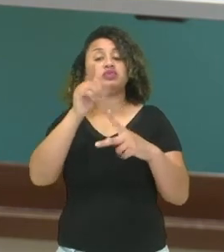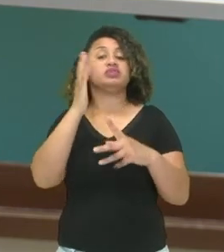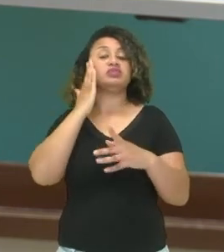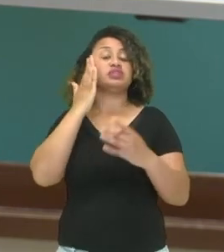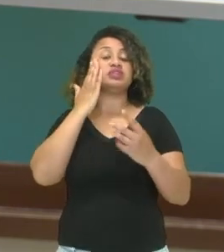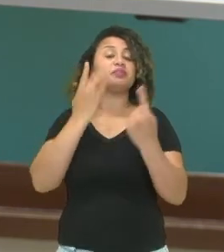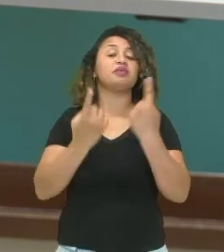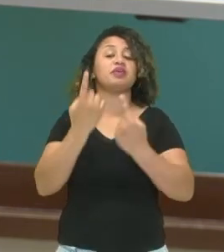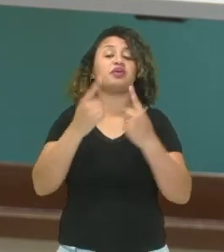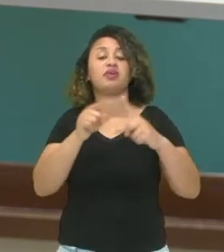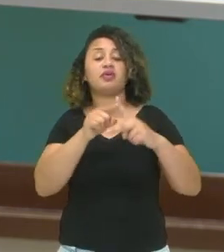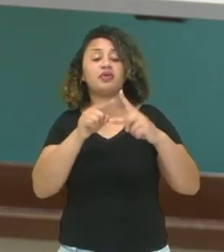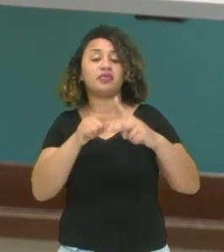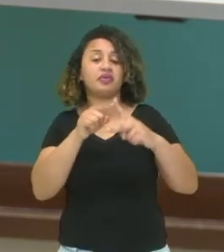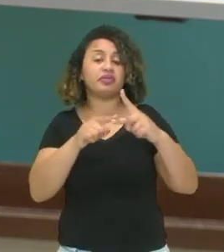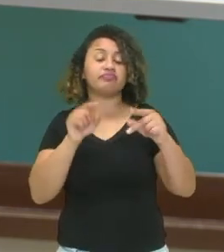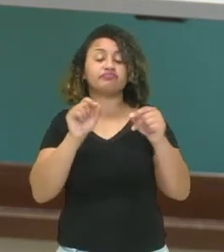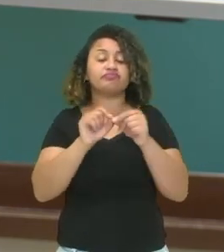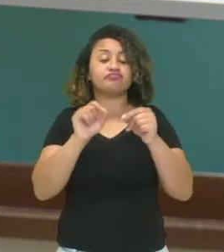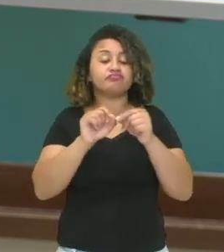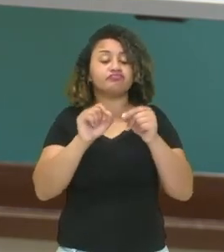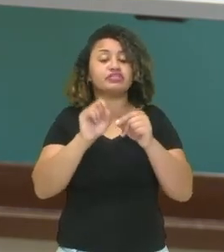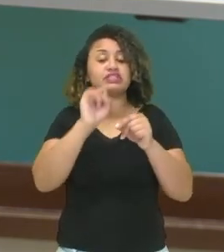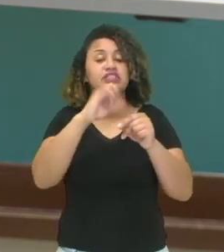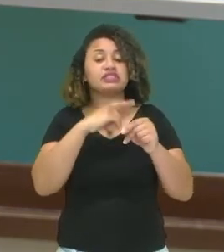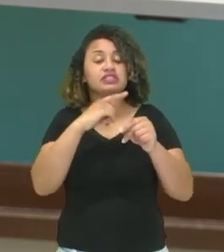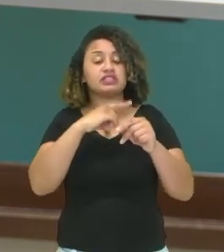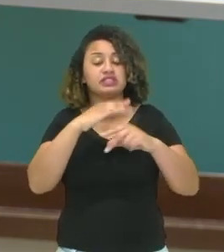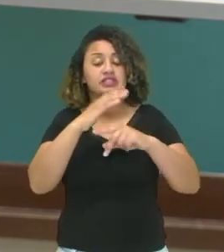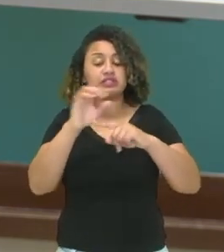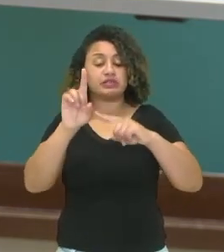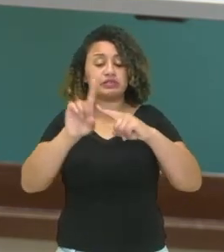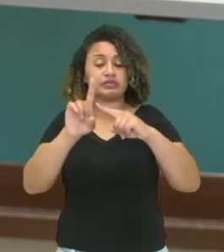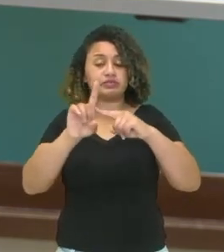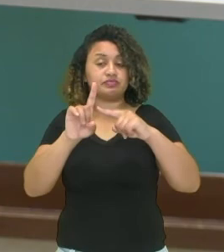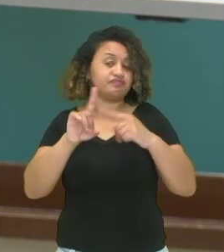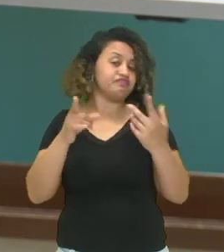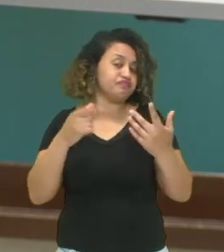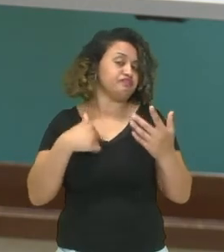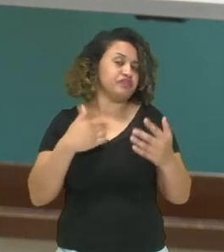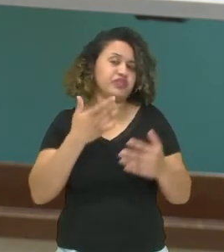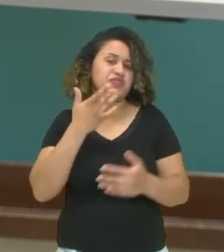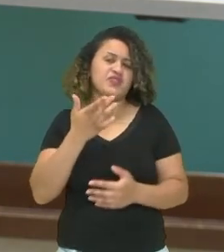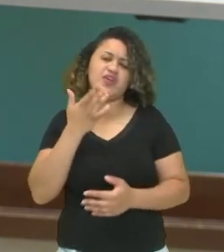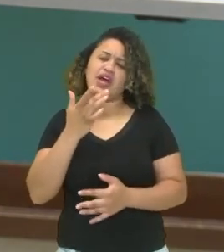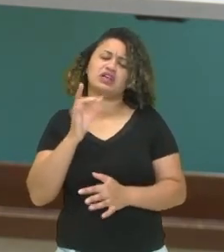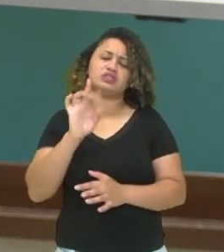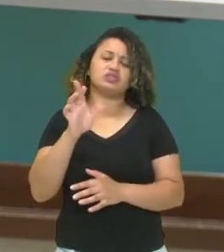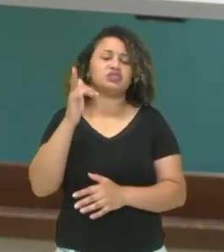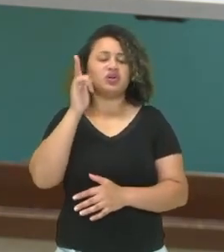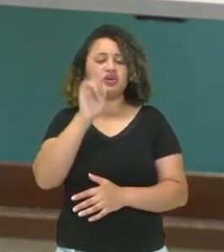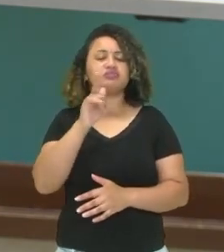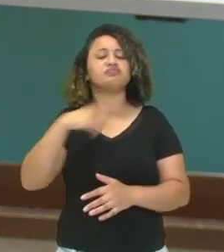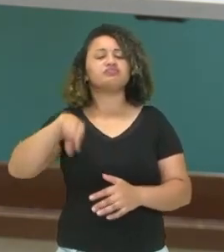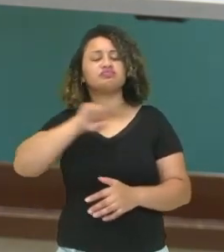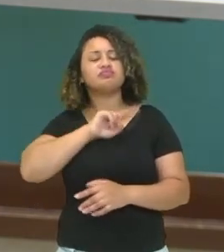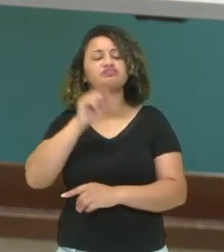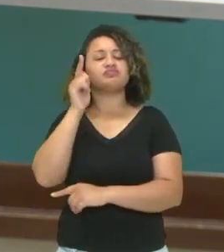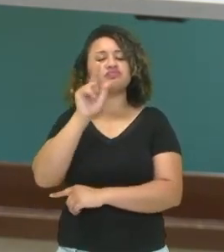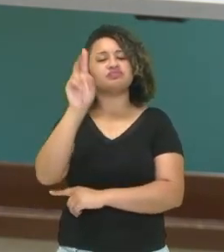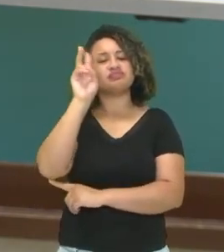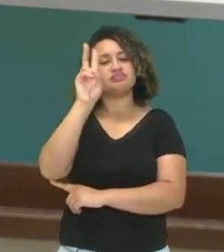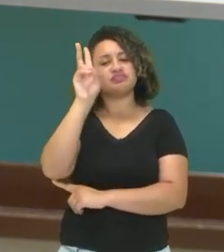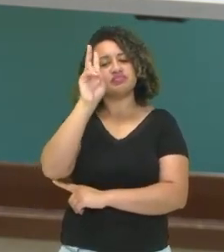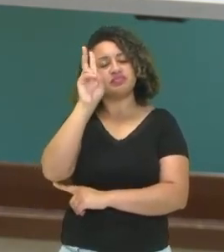o ângulo que ele está formando com o eixo das abscissas. Viu como é fácil? É só a gente estar lembrando bem